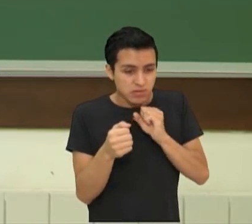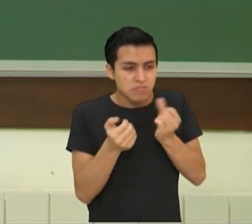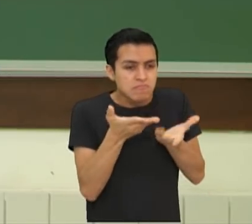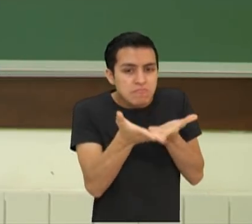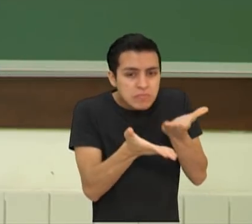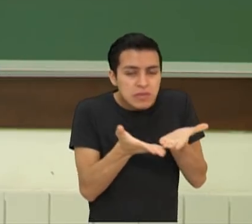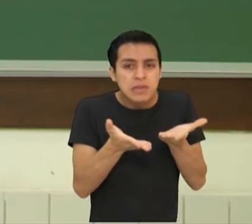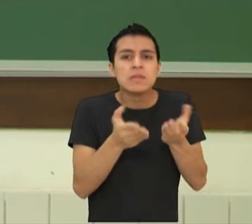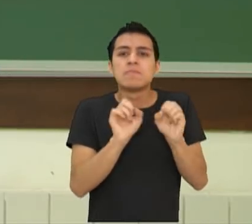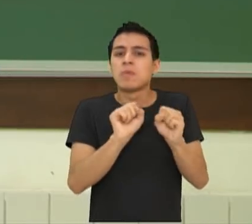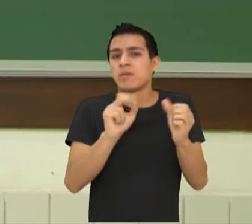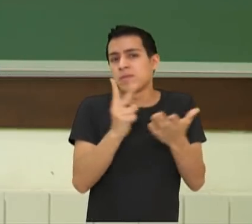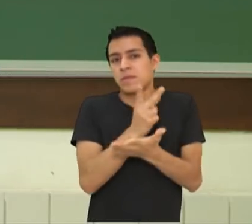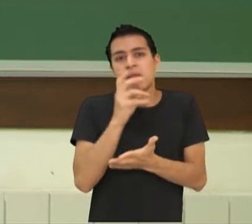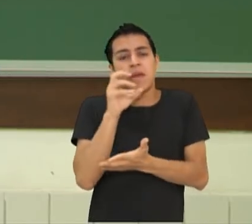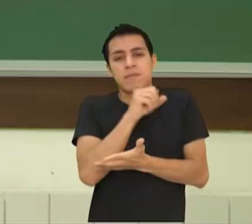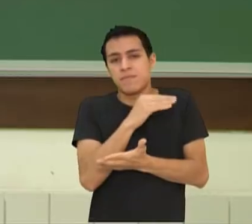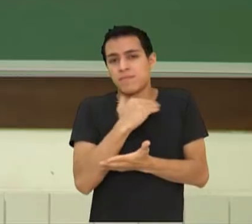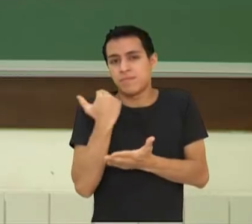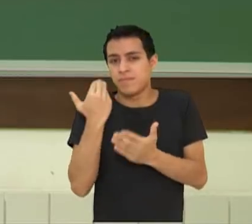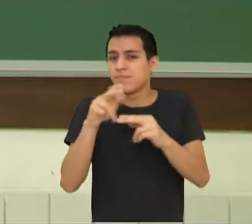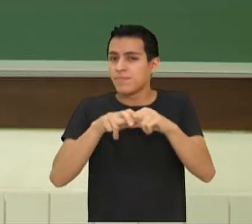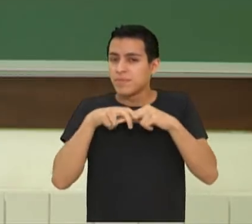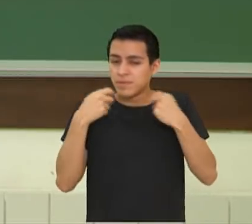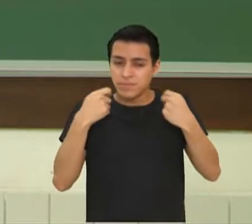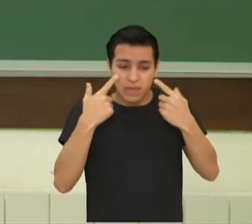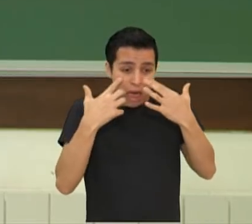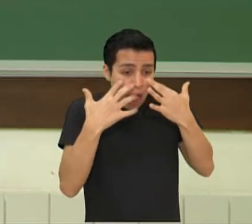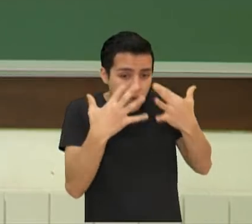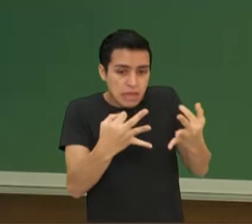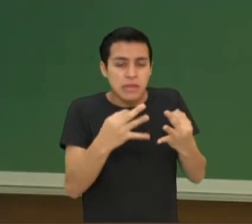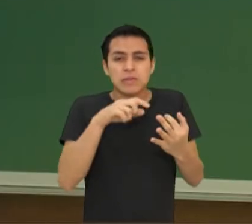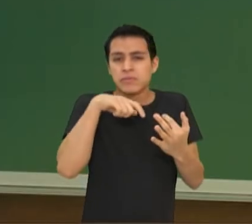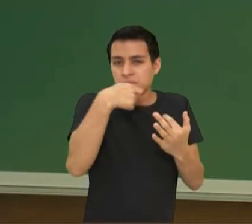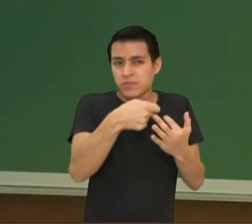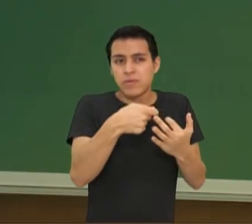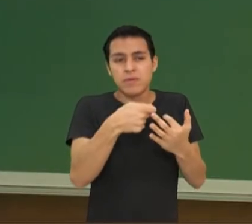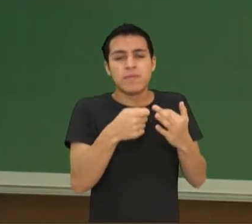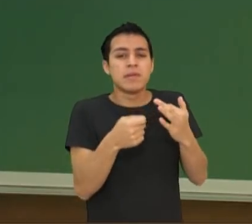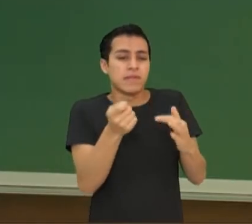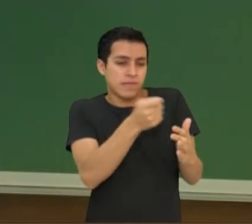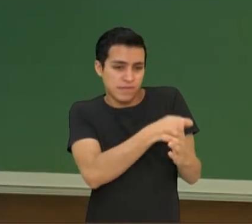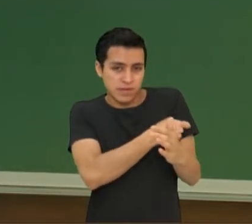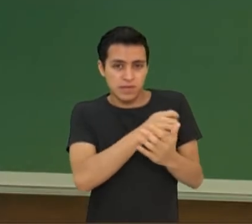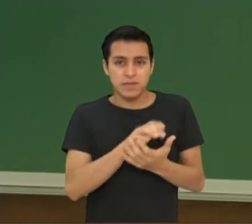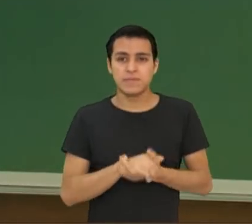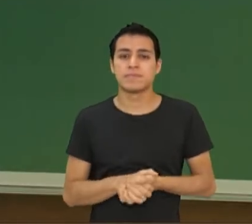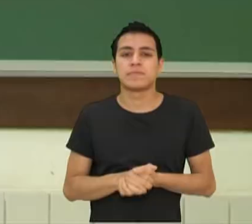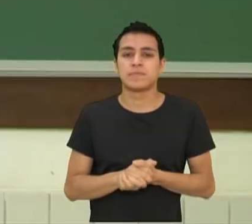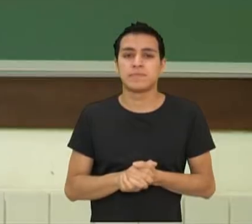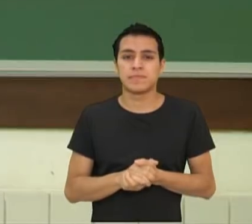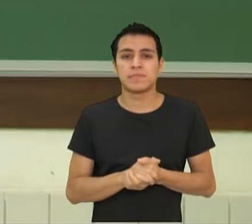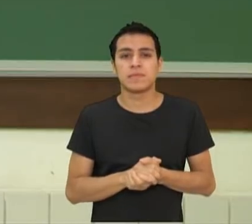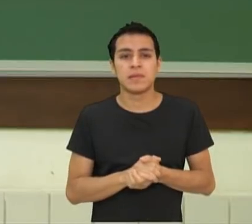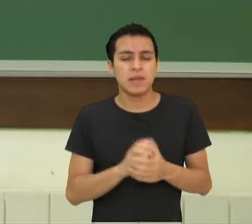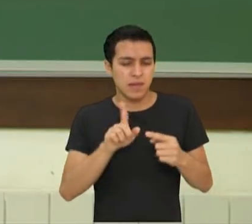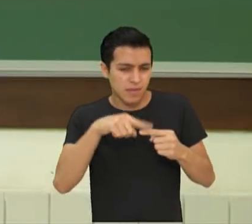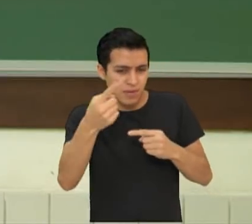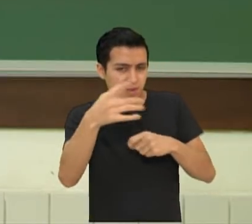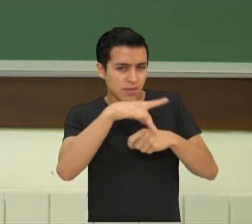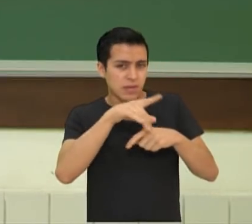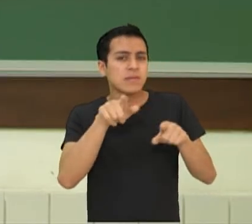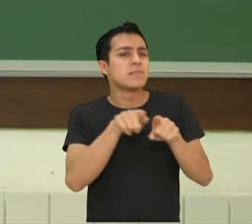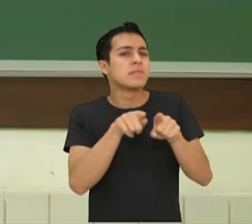é muito grande. Então, tem que ficar muito atento à vacinação. Próxima doença,